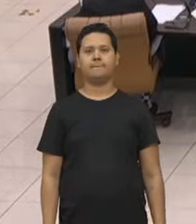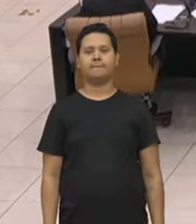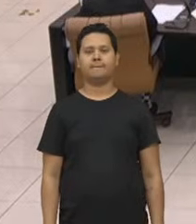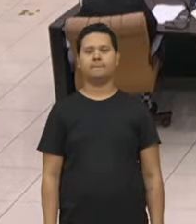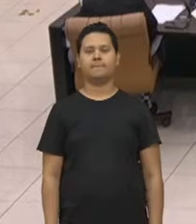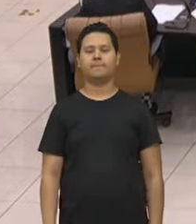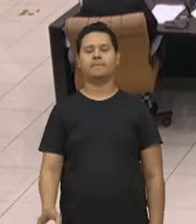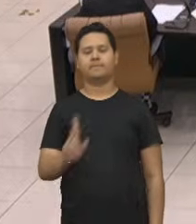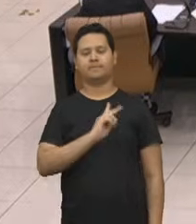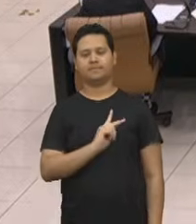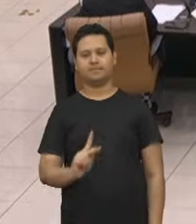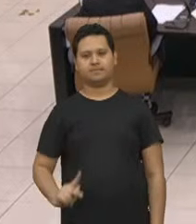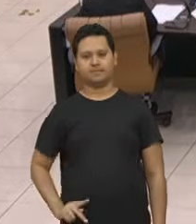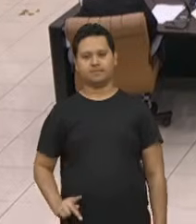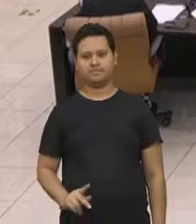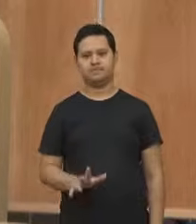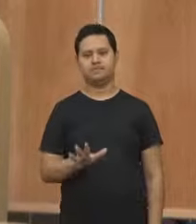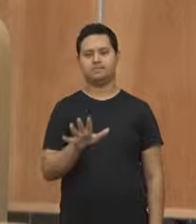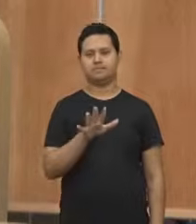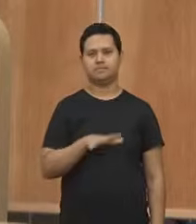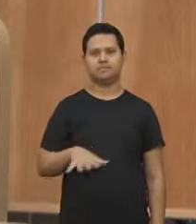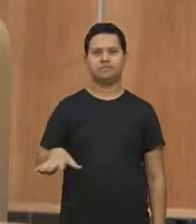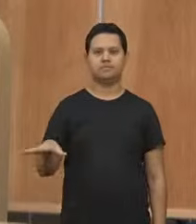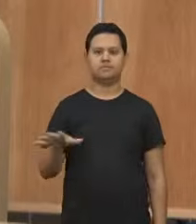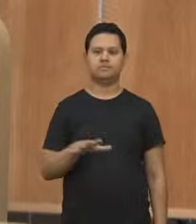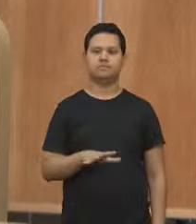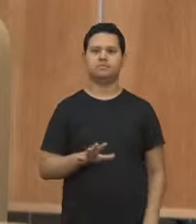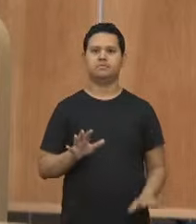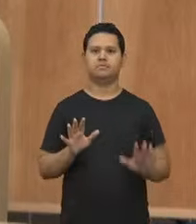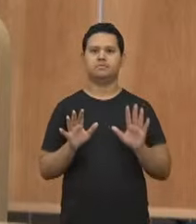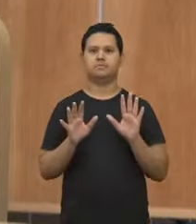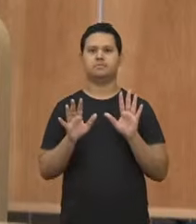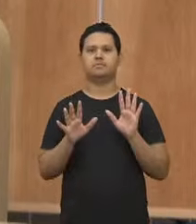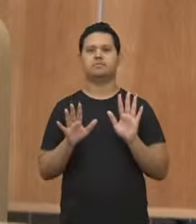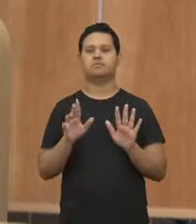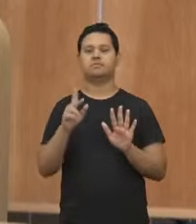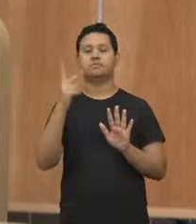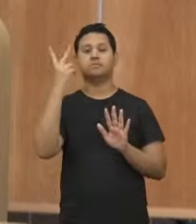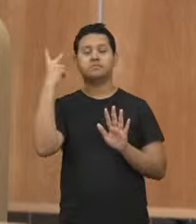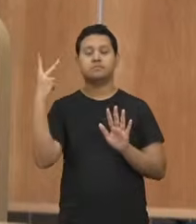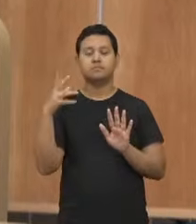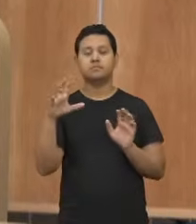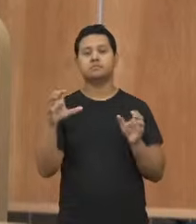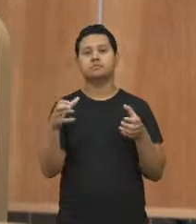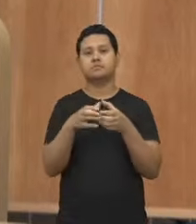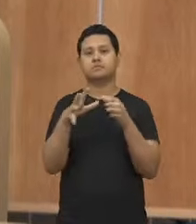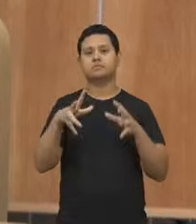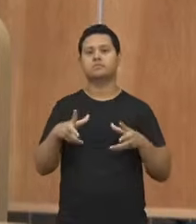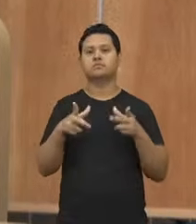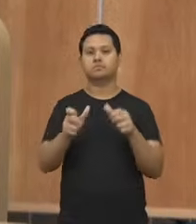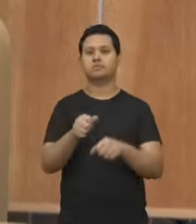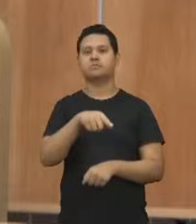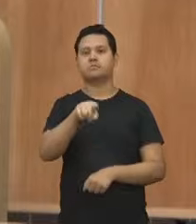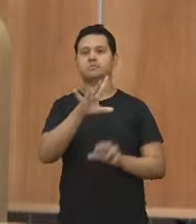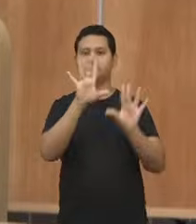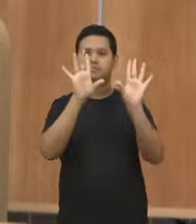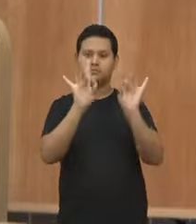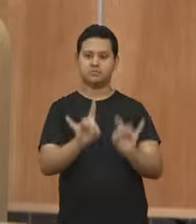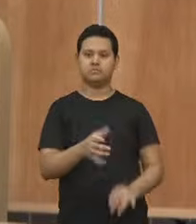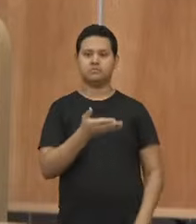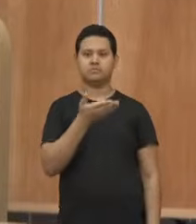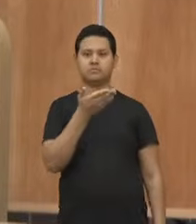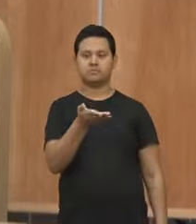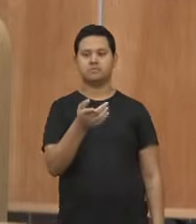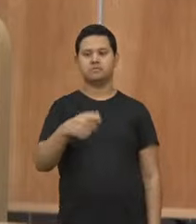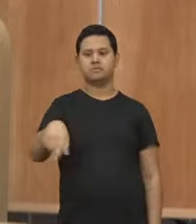Senhor presidente, senhora, senhores vereadores, público em geral, em especial